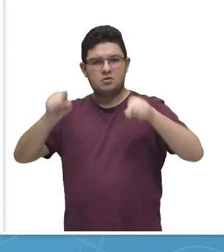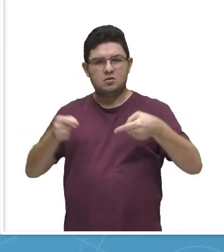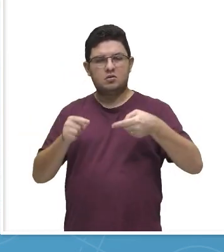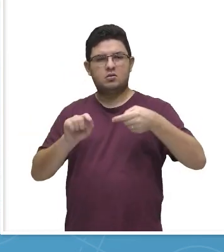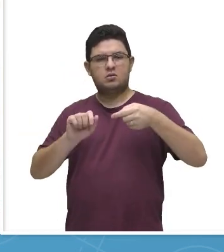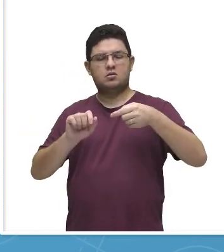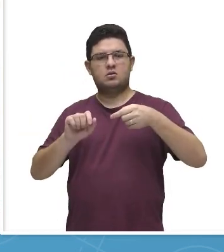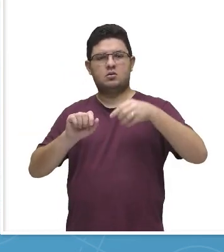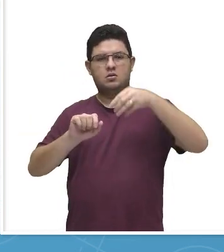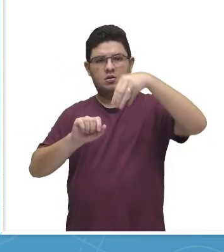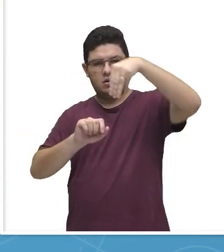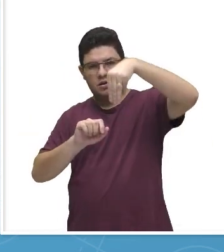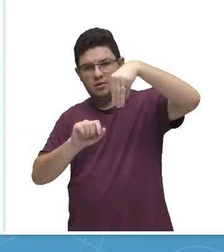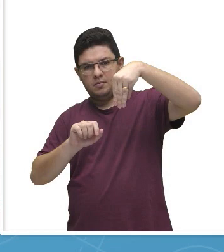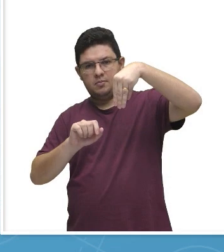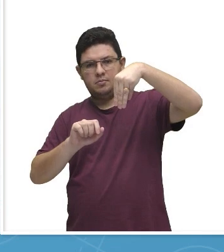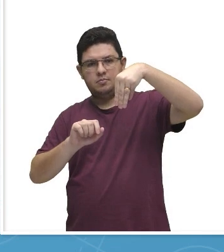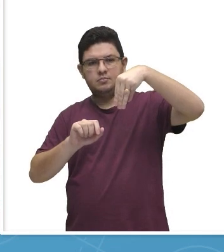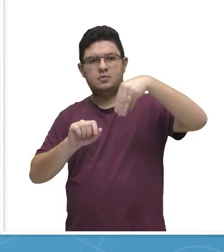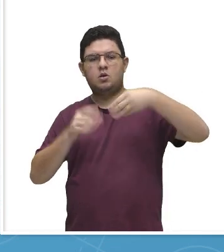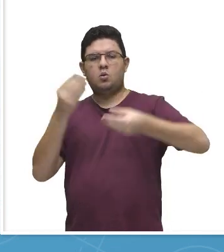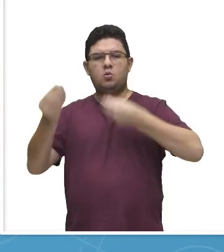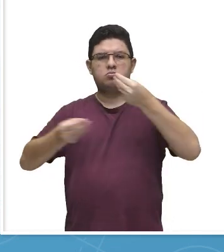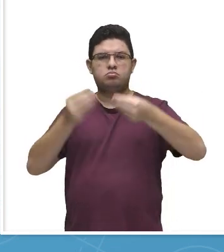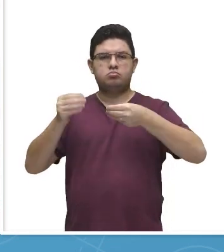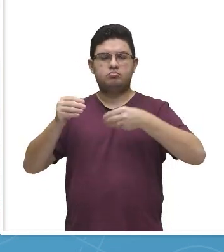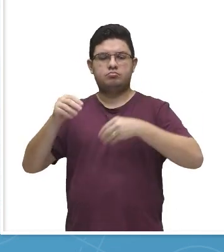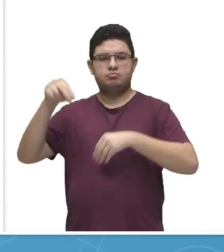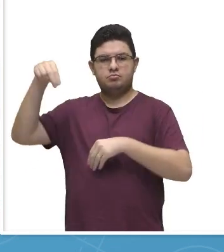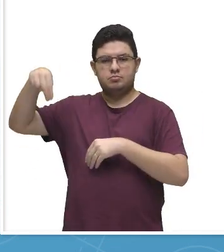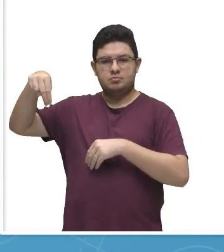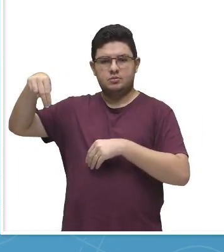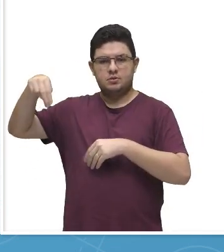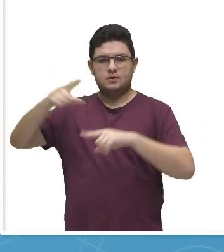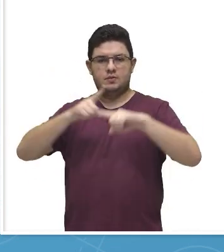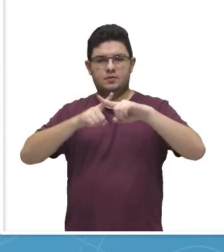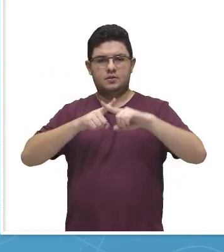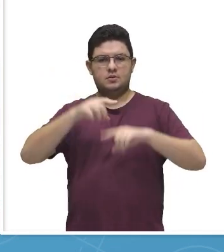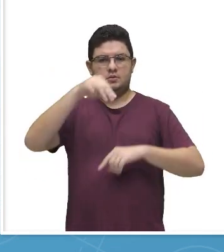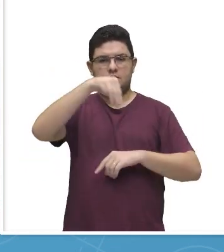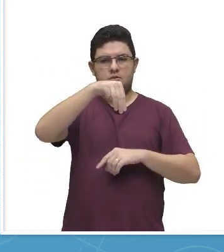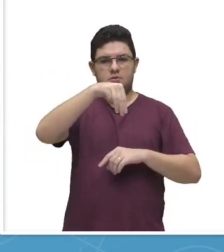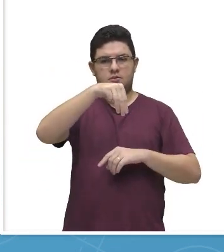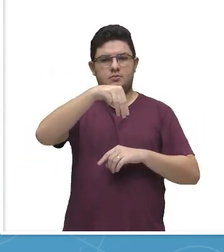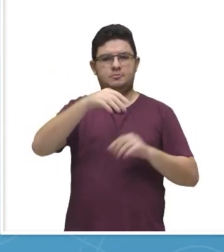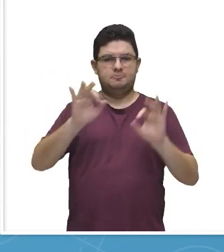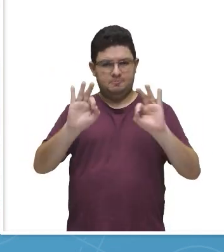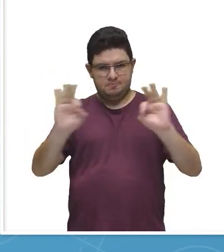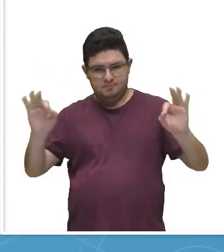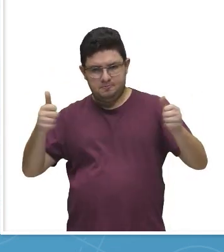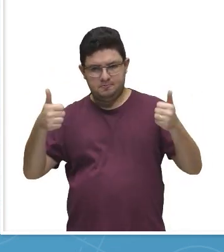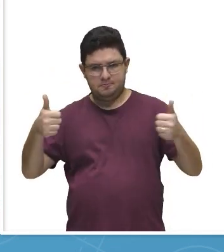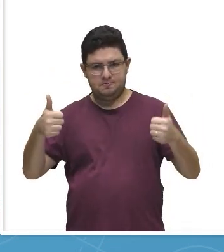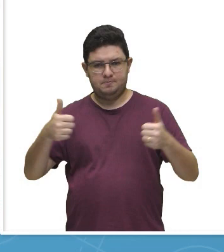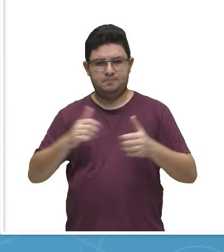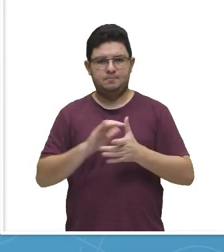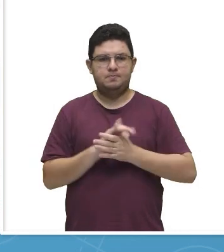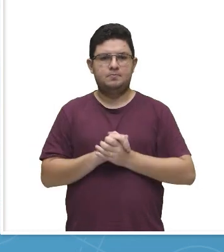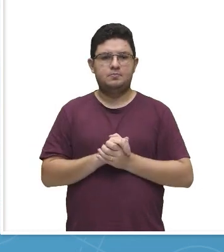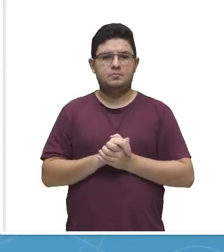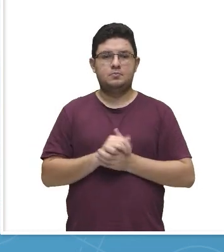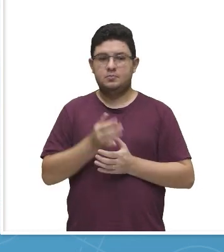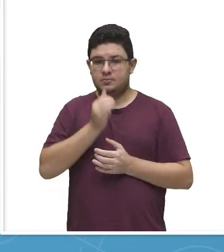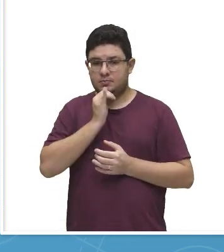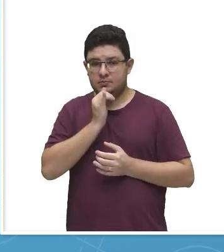os expoentes. N vezes M. Perfeito? Vamos ver aqui nos exemplos. Eu tenho 7 à quarta